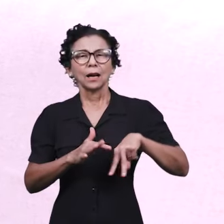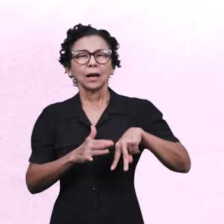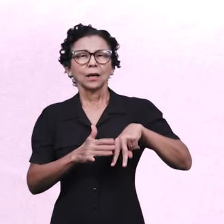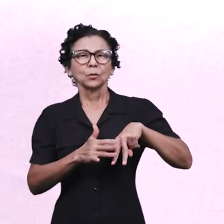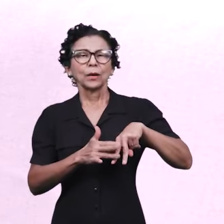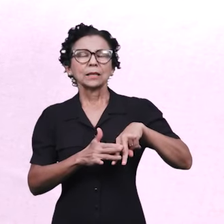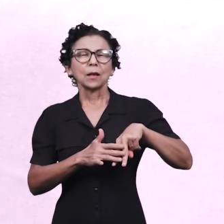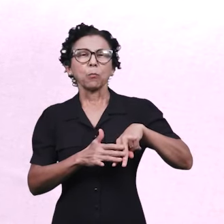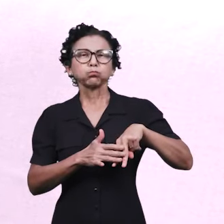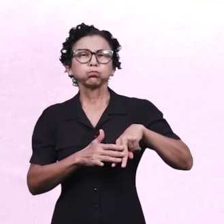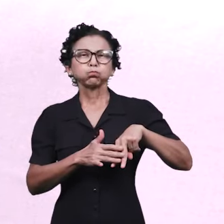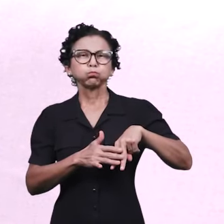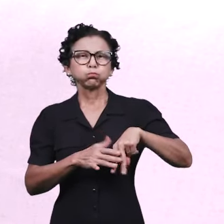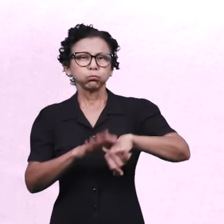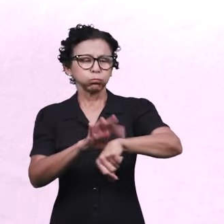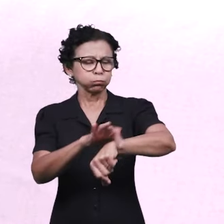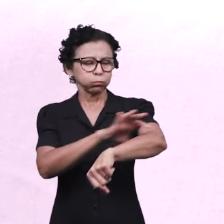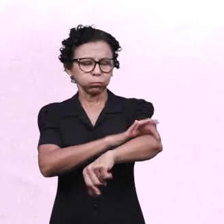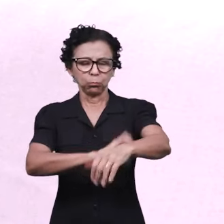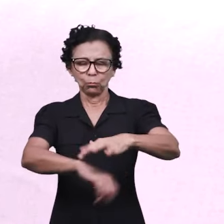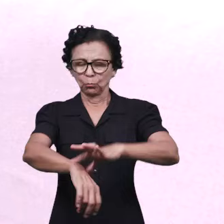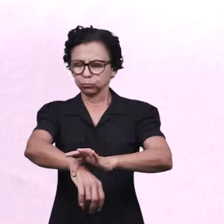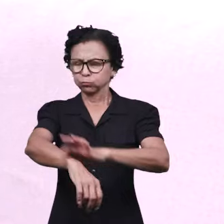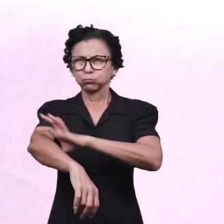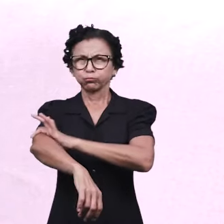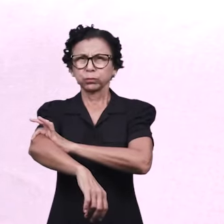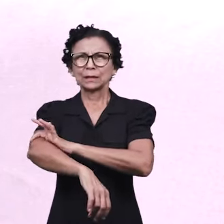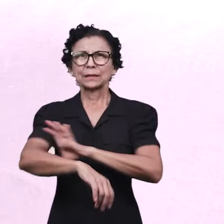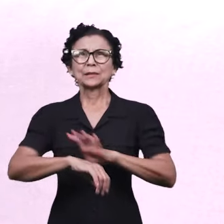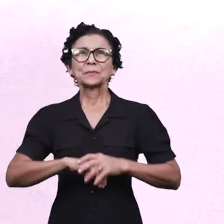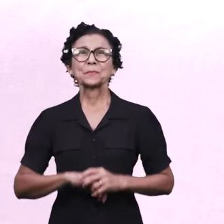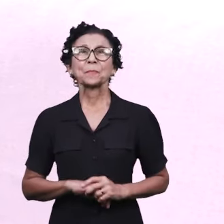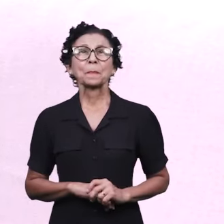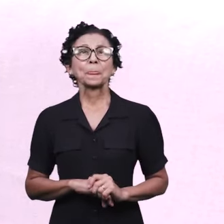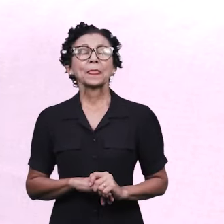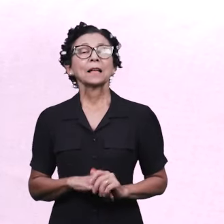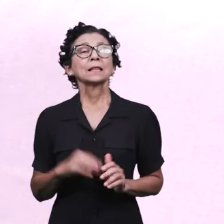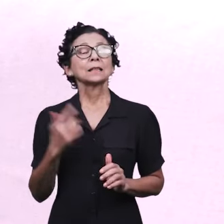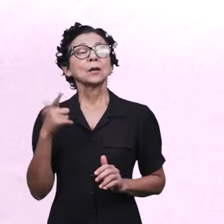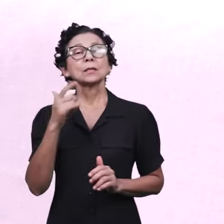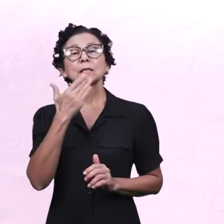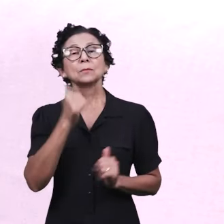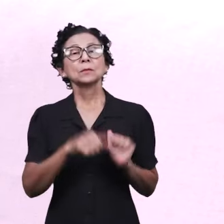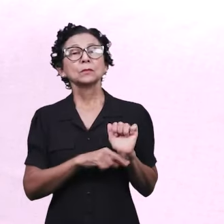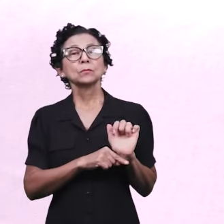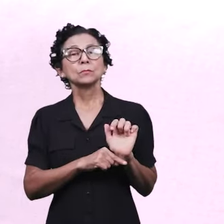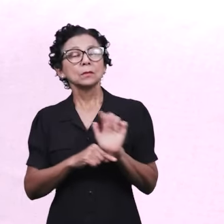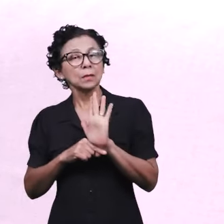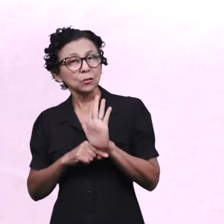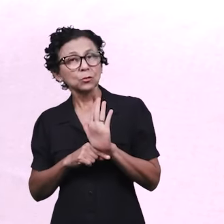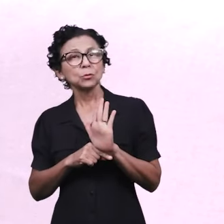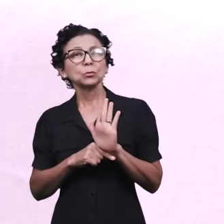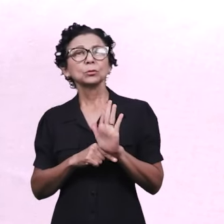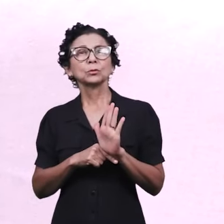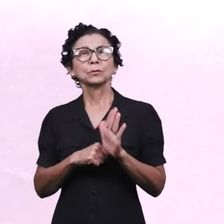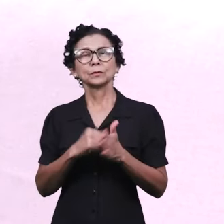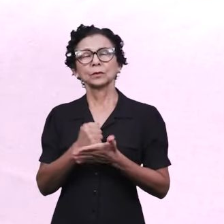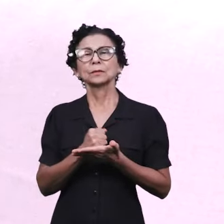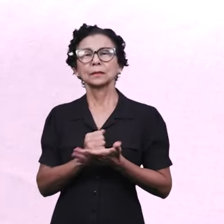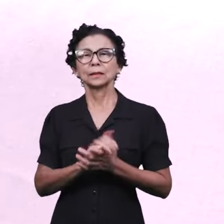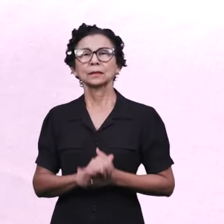perfeitamente além dos alimentos que que inflamam né Nós temos os alimentos que auxiliam nessa alimentos que são